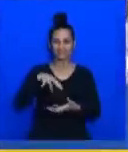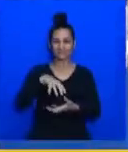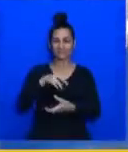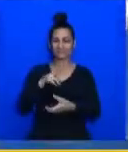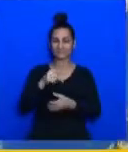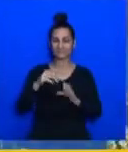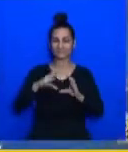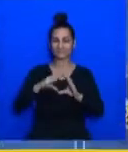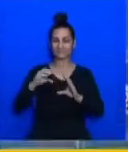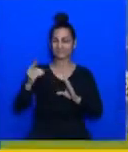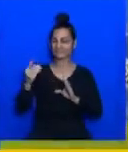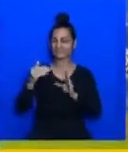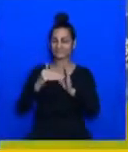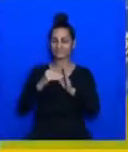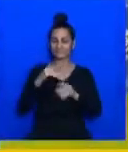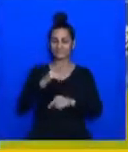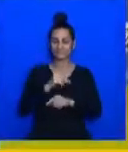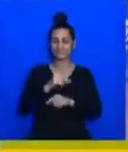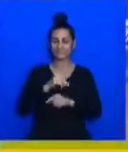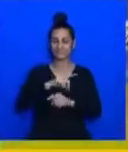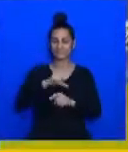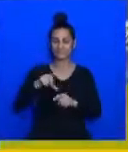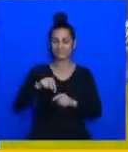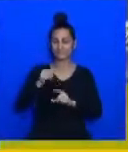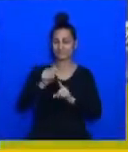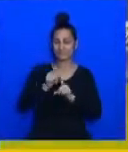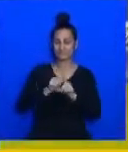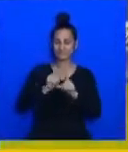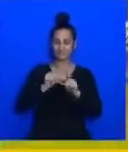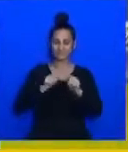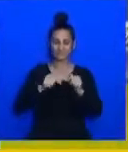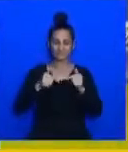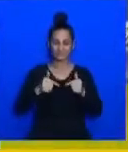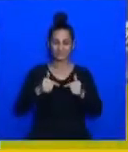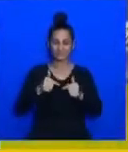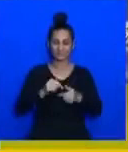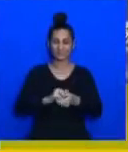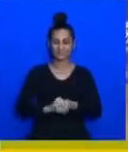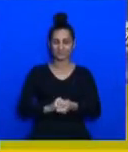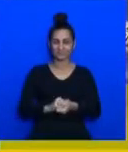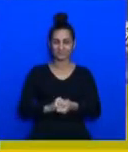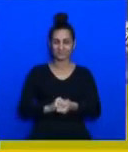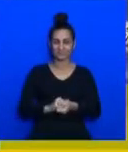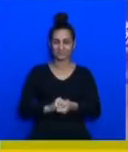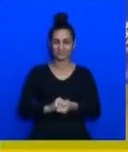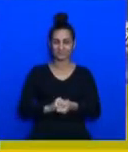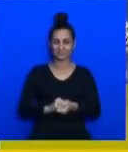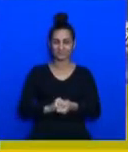embaralhando 12 bolas numeradas de 0 a 12. Sorteio do mês da sorte.